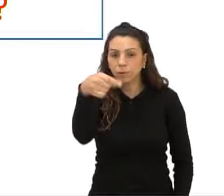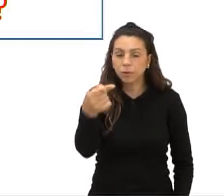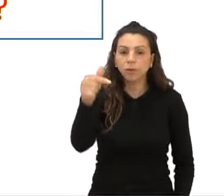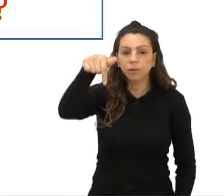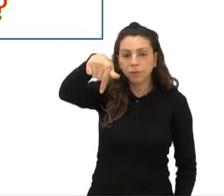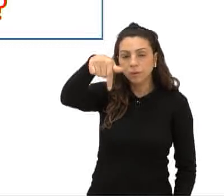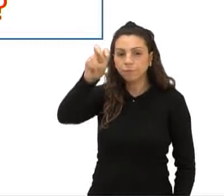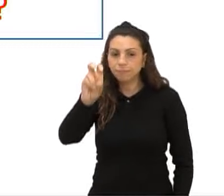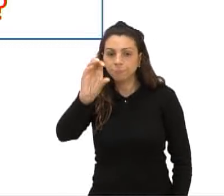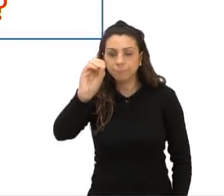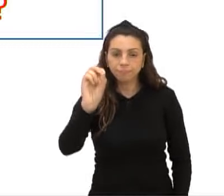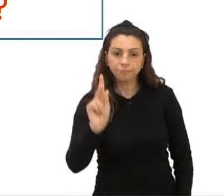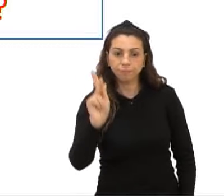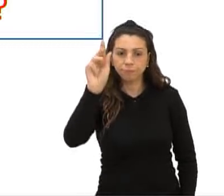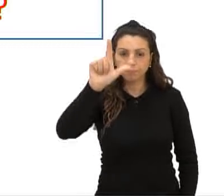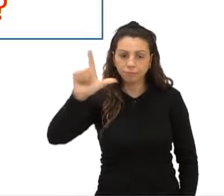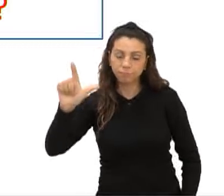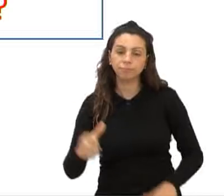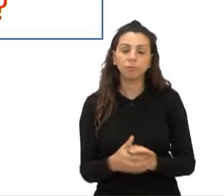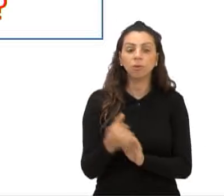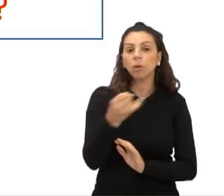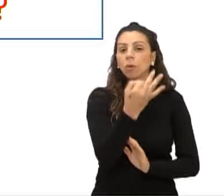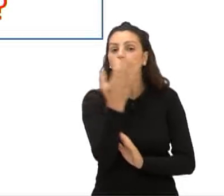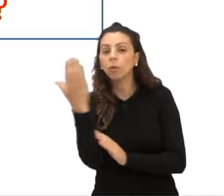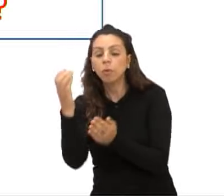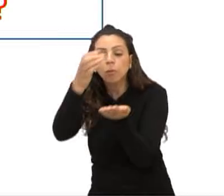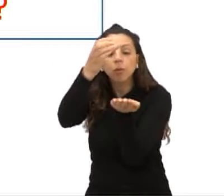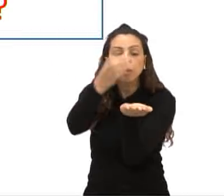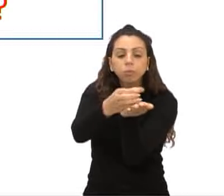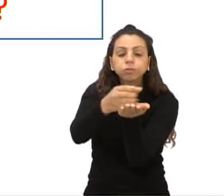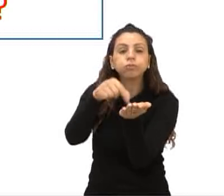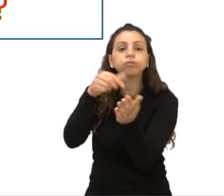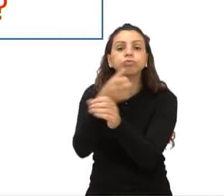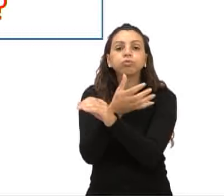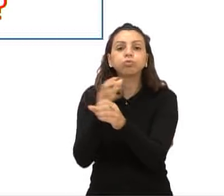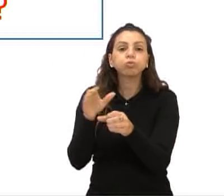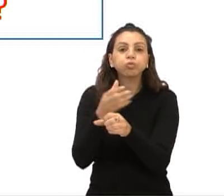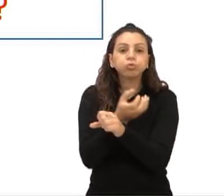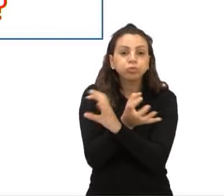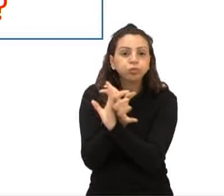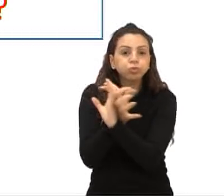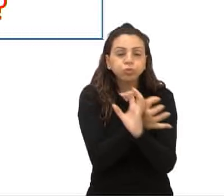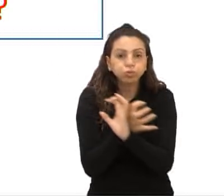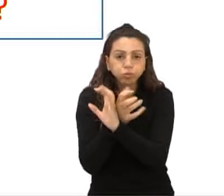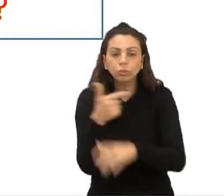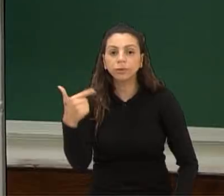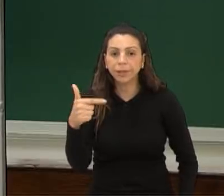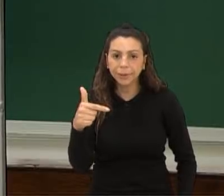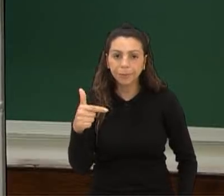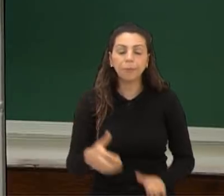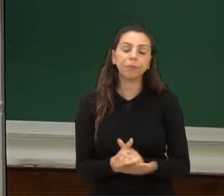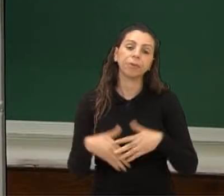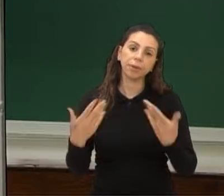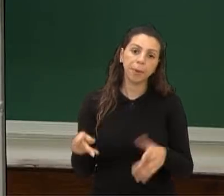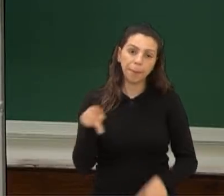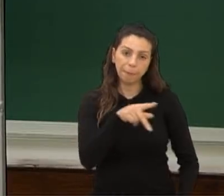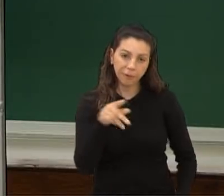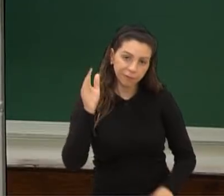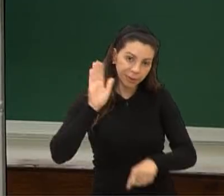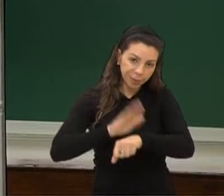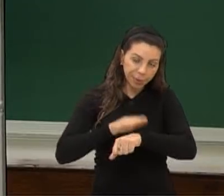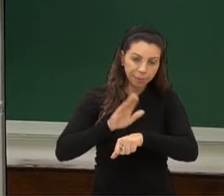2,750 quilogramas. Quanto pesa o pote vazio? Bom, a professora vai dar um tempinho para